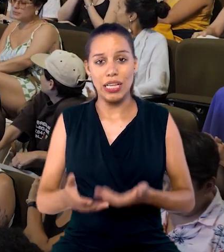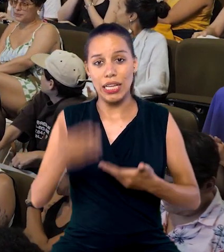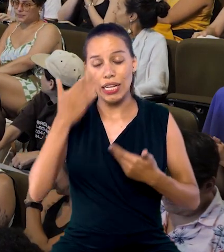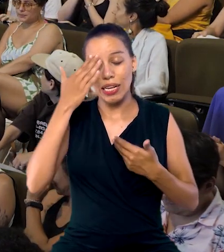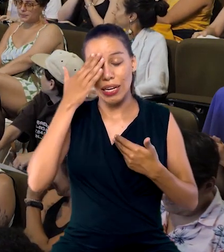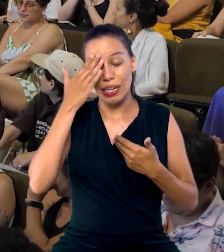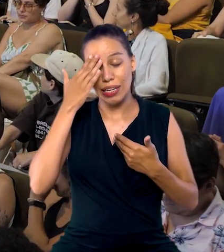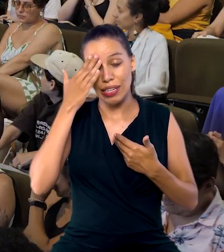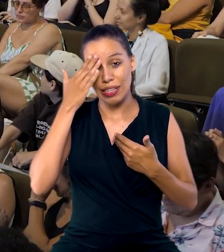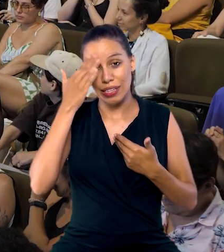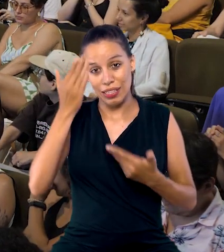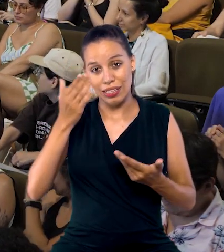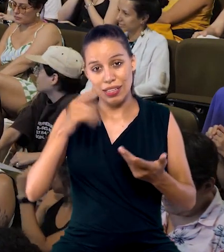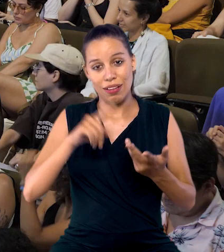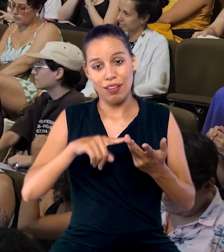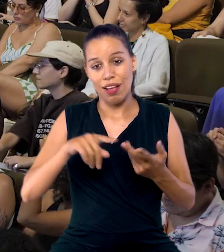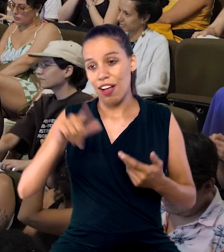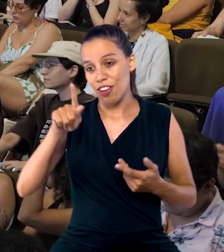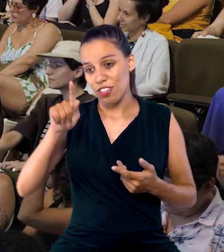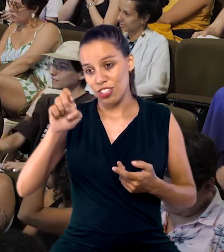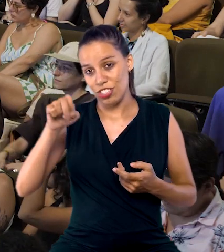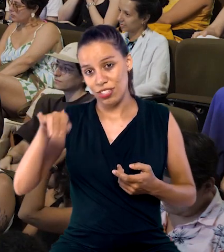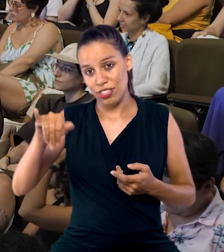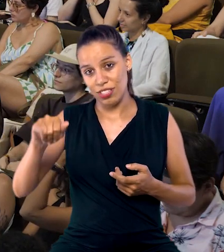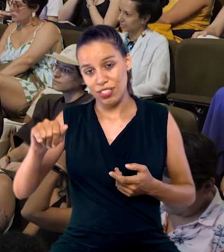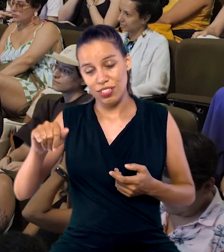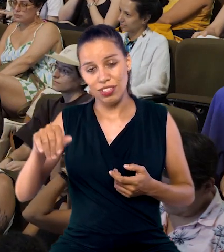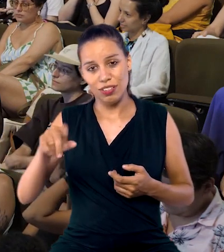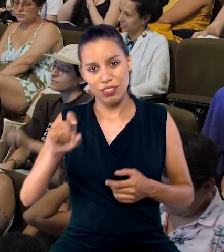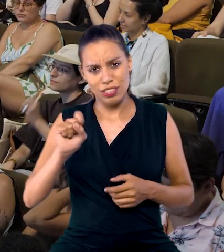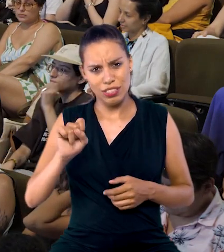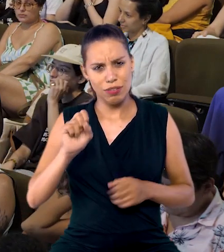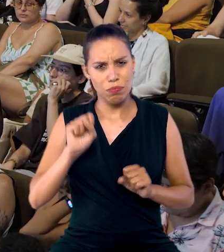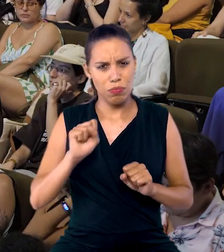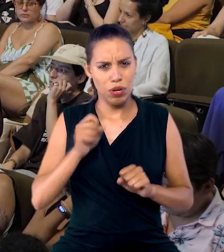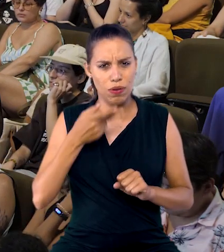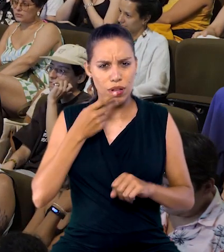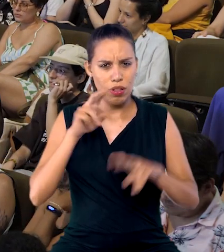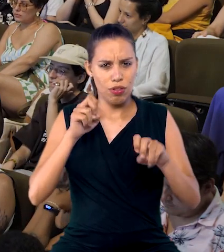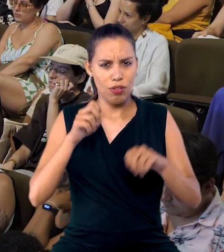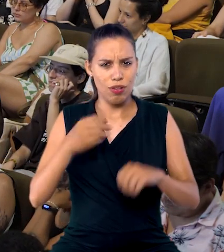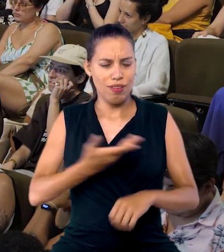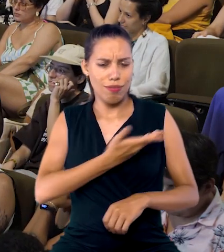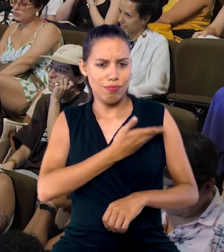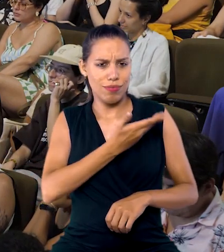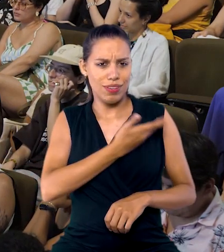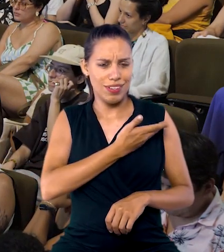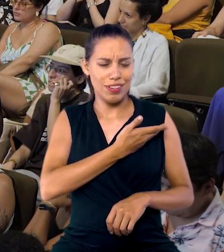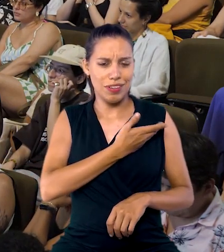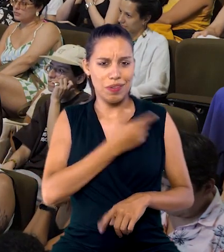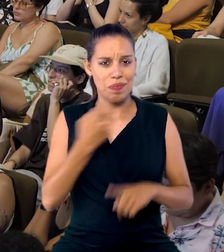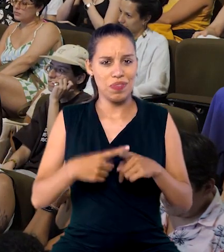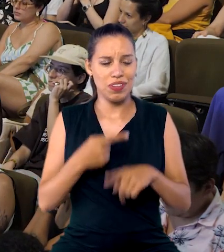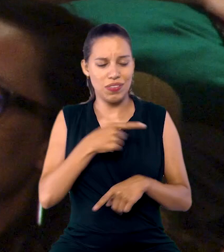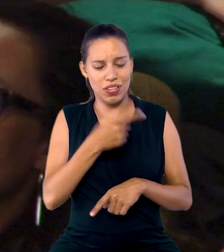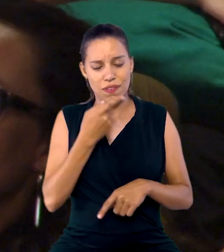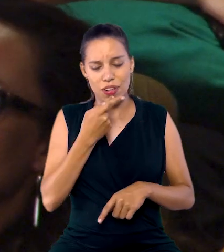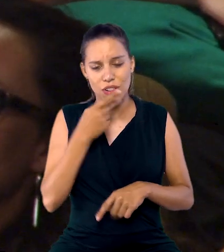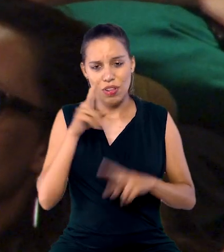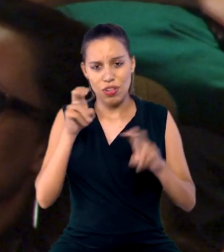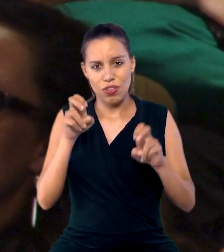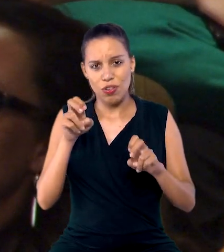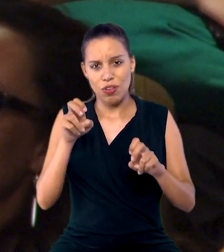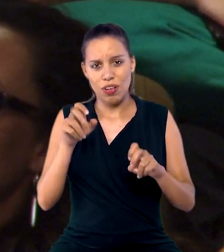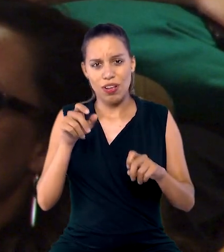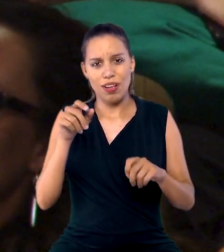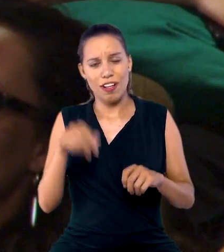né? Queria colocar para a Geni a questão se puder falar um pouco sobre a questão da amizade. Me tocou muito esse